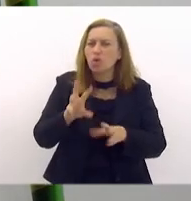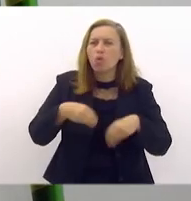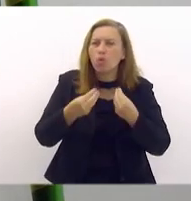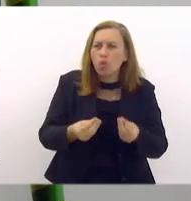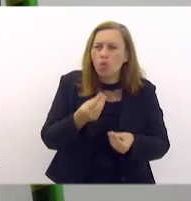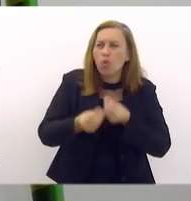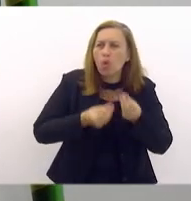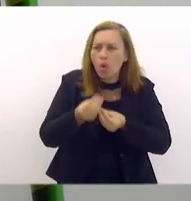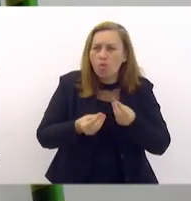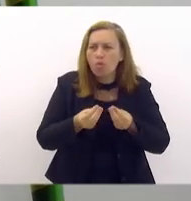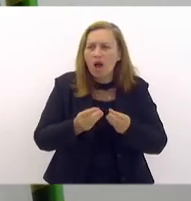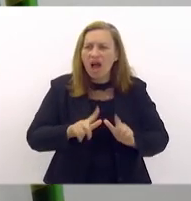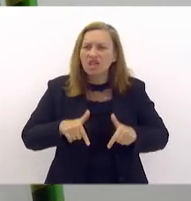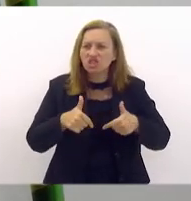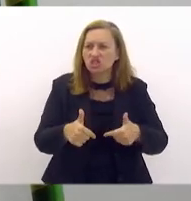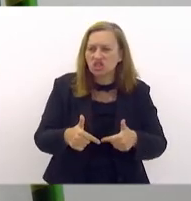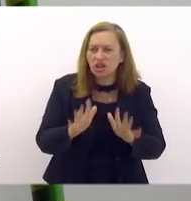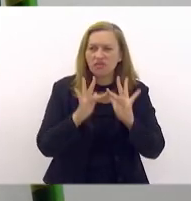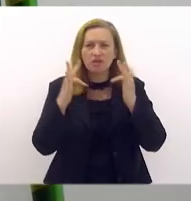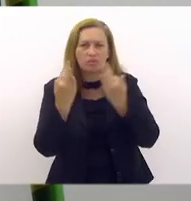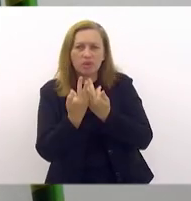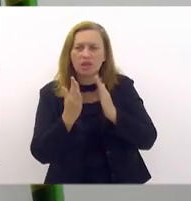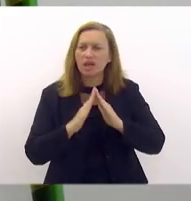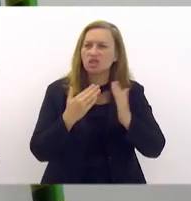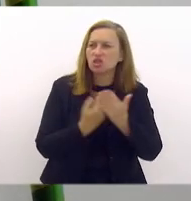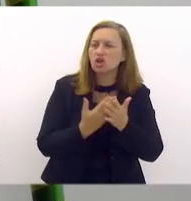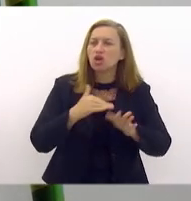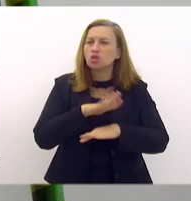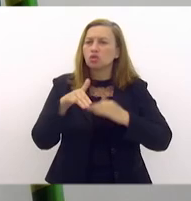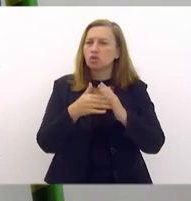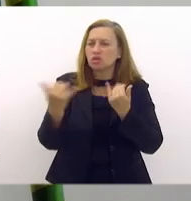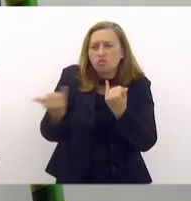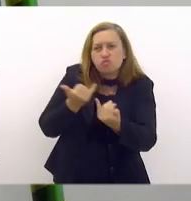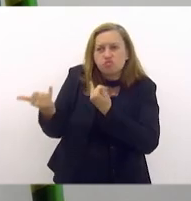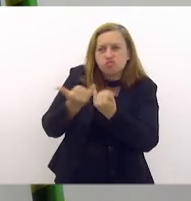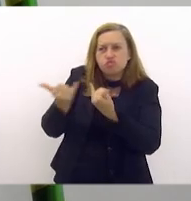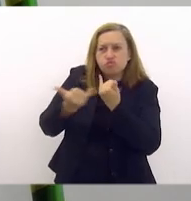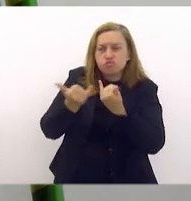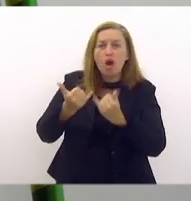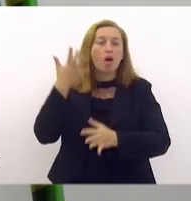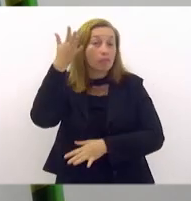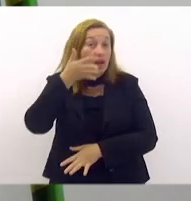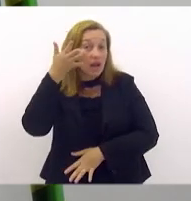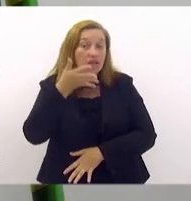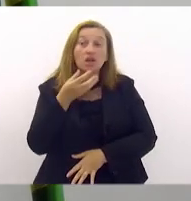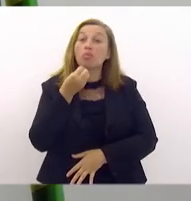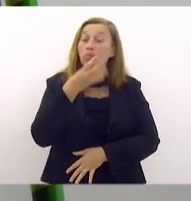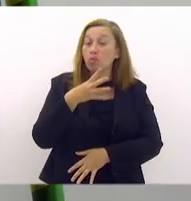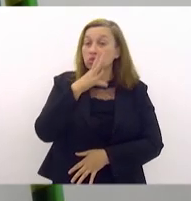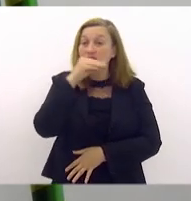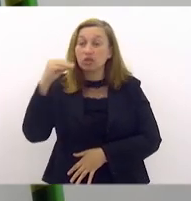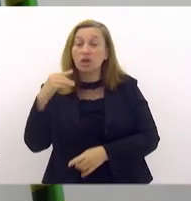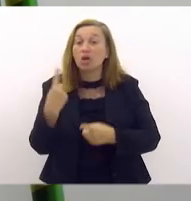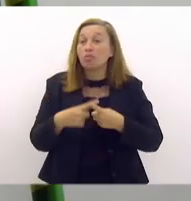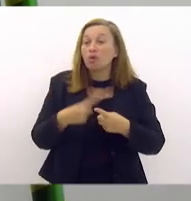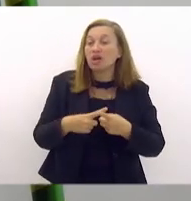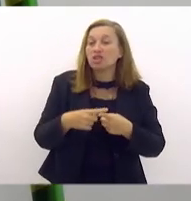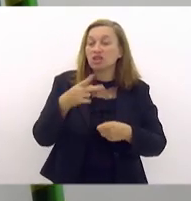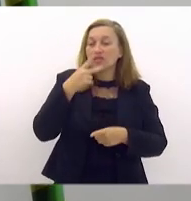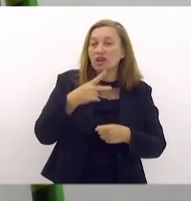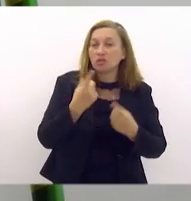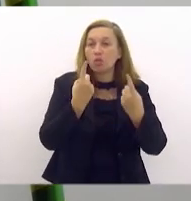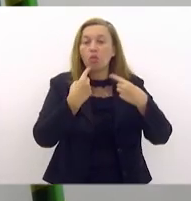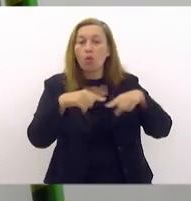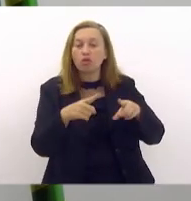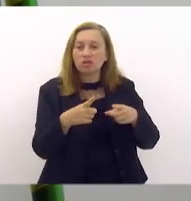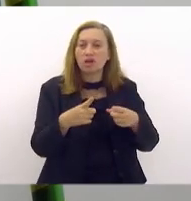agir, a família, o colégio, que assim todas as informações que a gente está tendo, a palestra podia ser muito rica para os adolescentes, porque a gente está falando muito de ataque a mulheres,